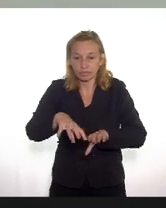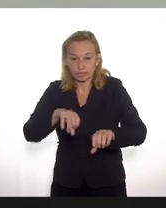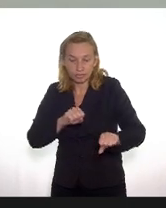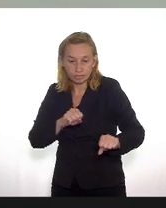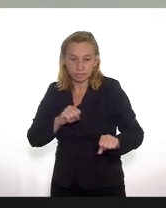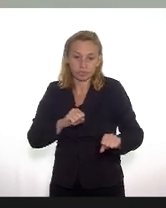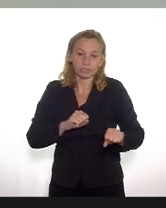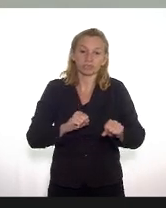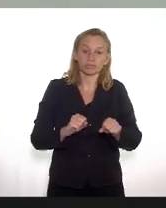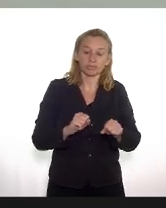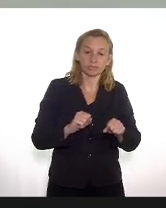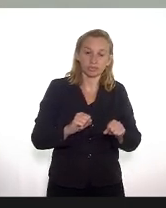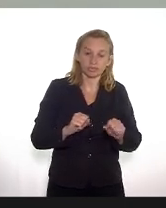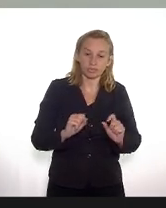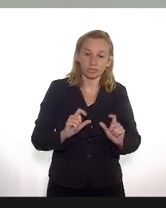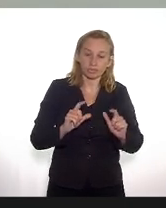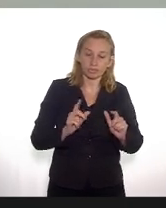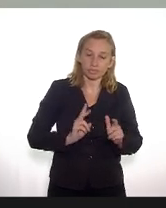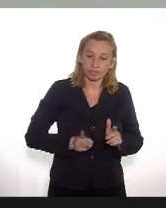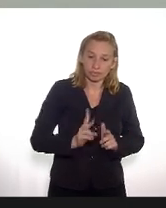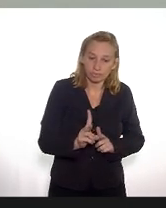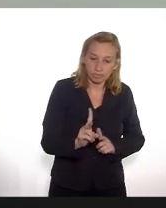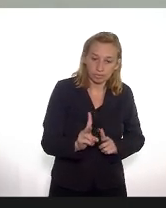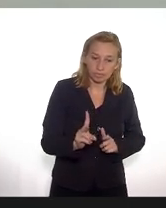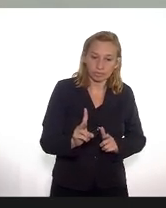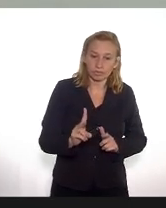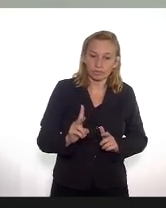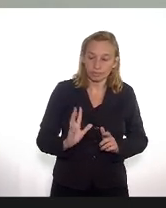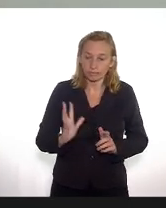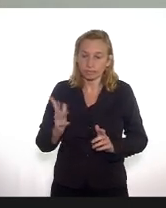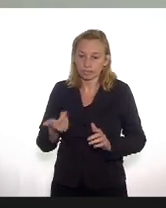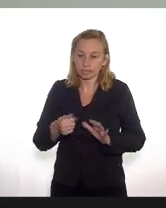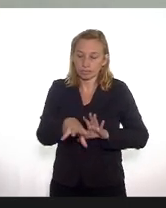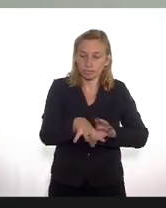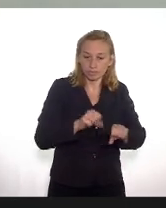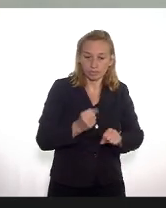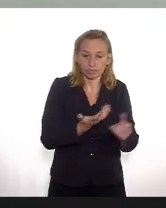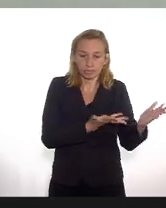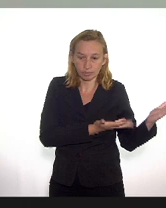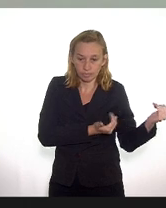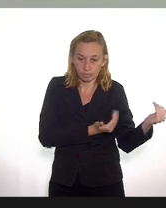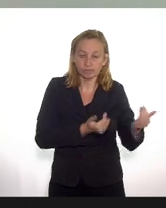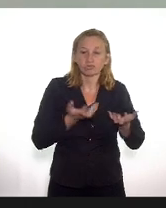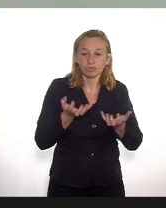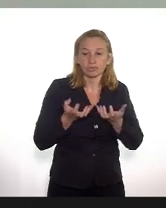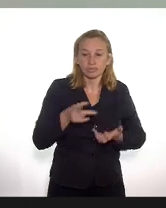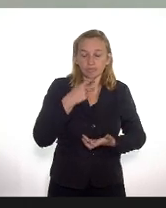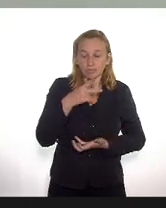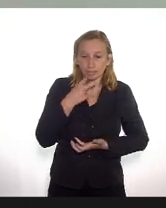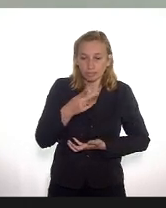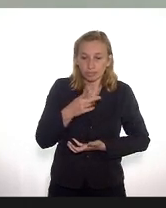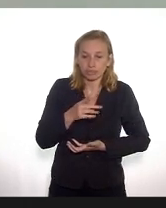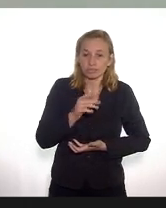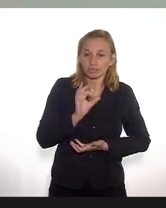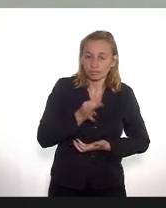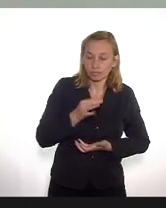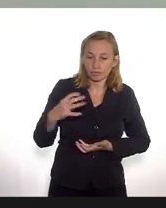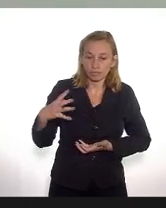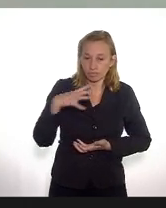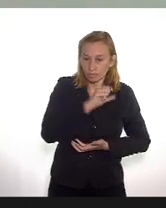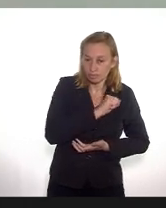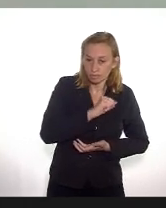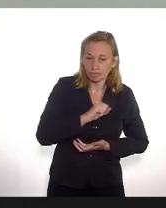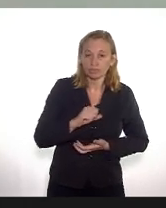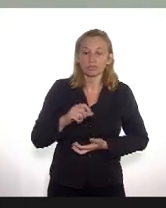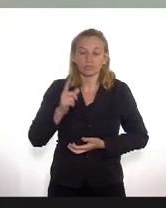a manutenção, atingindo sempre a excelência na formação dos jovens. Eu queria dizer de maneira bastante rápida que